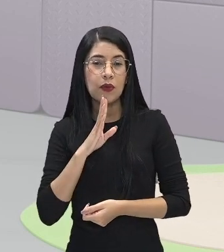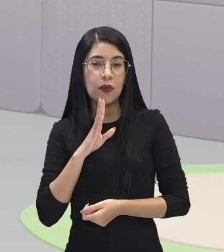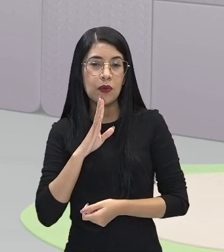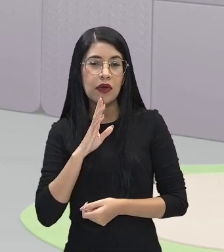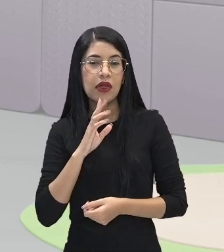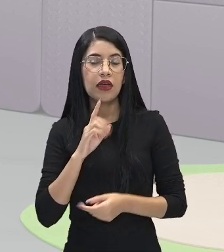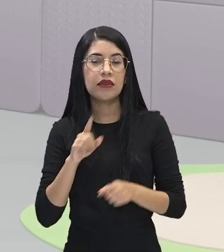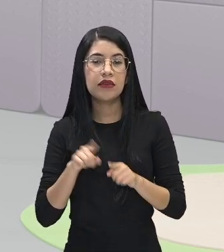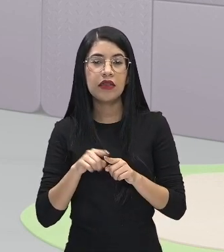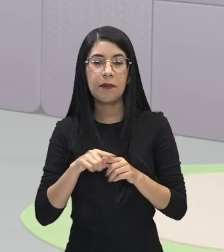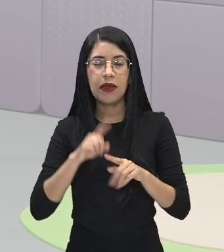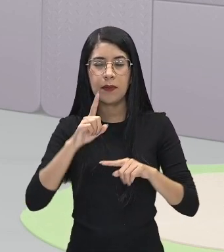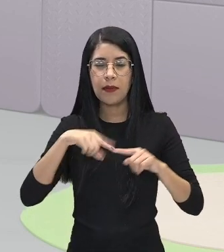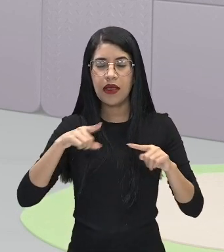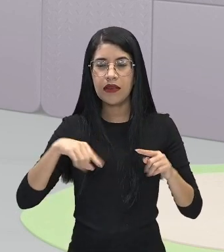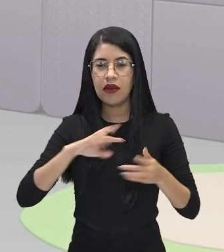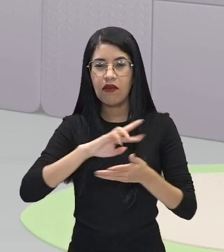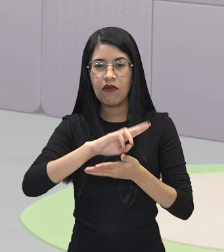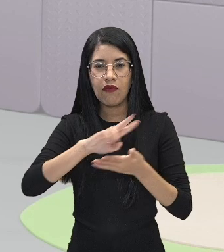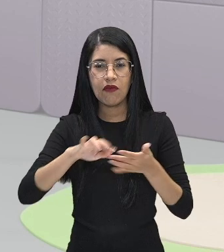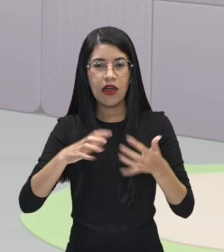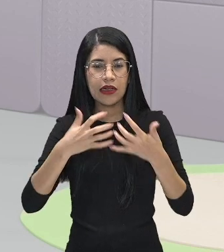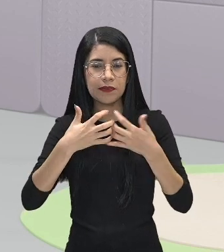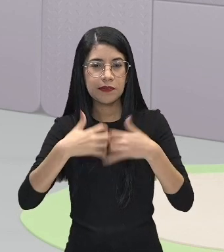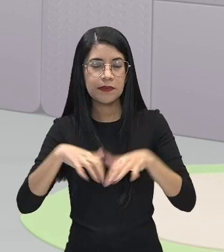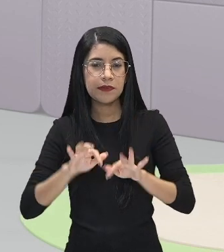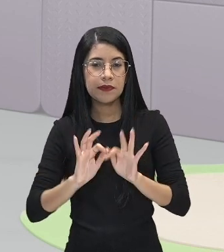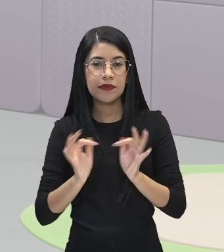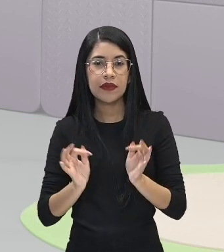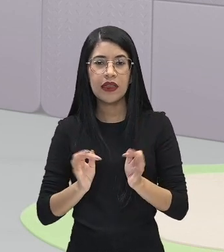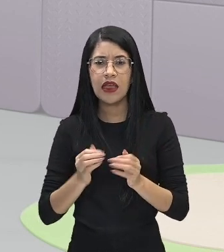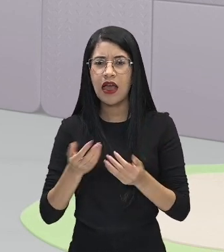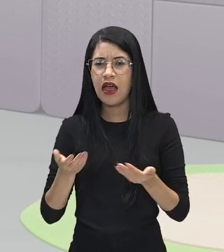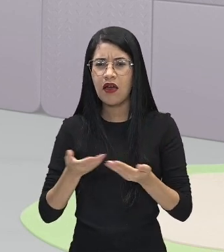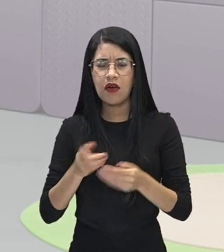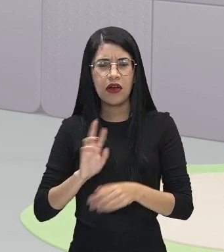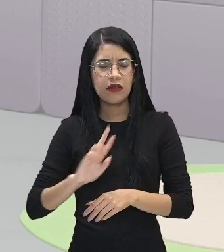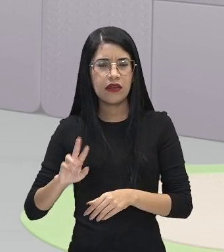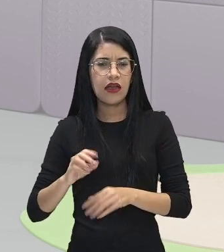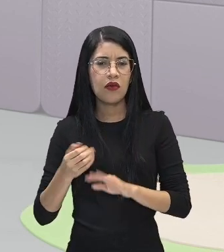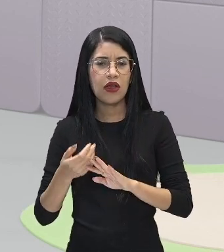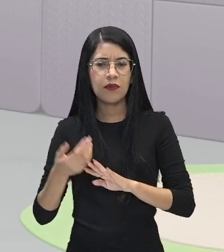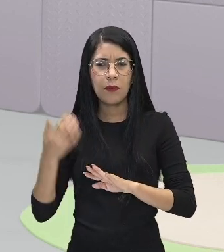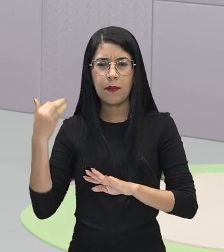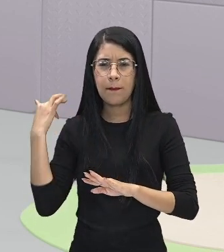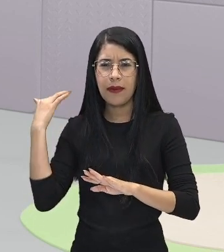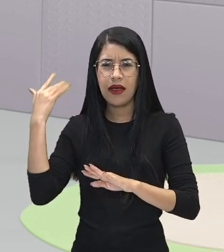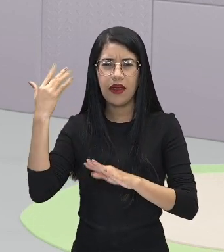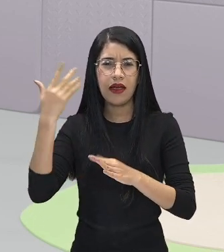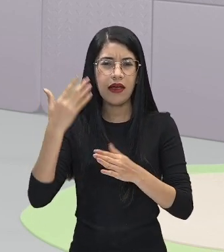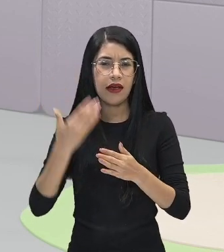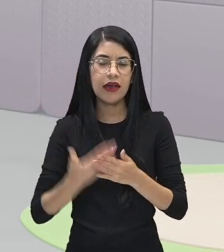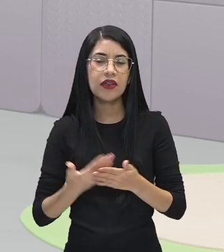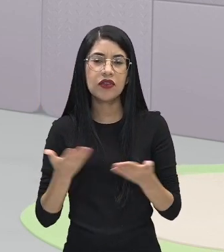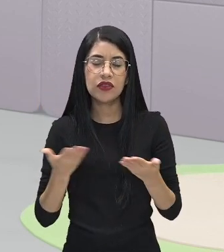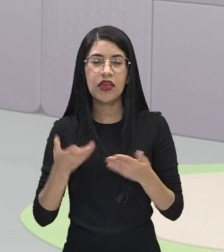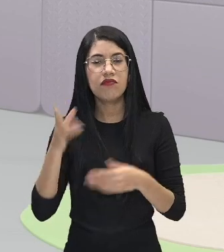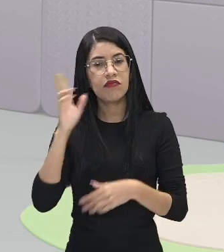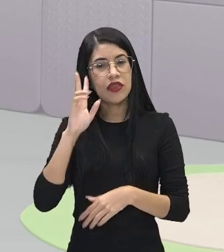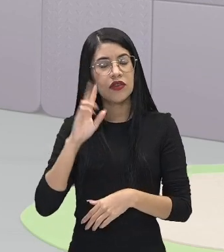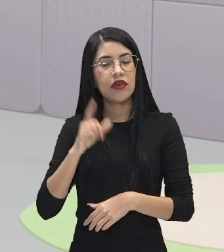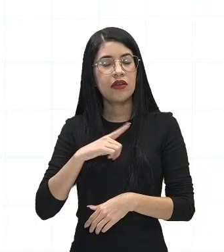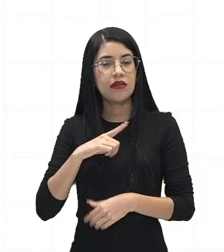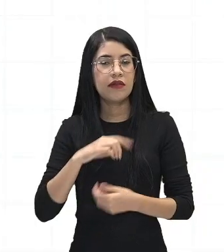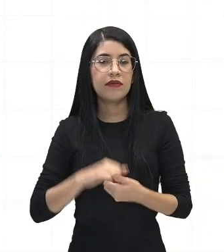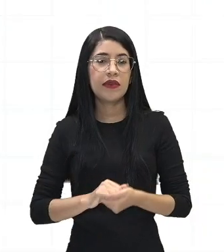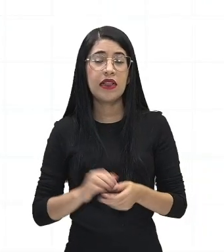desses objetos, dessas máquinas simples, ela não vem de agora, né? Ela já tem aí um certo histórico. Então você observa aí que